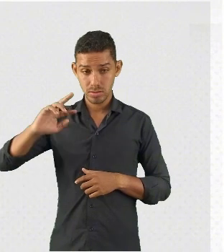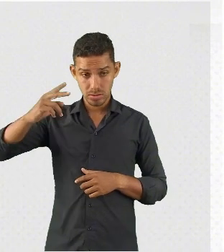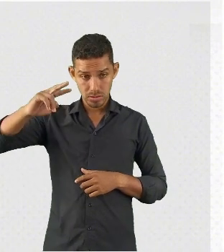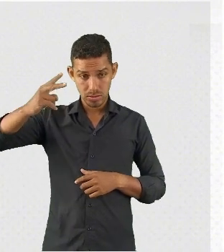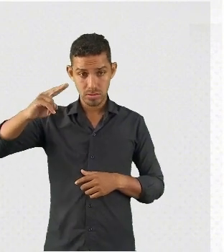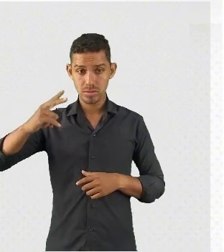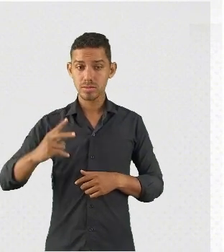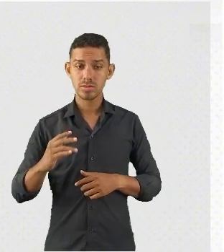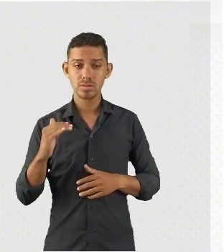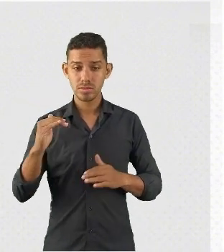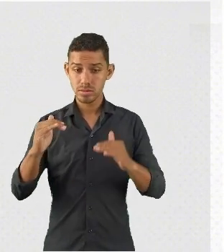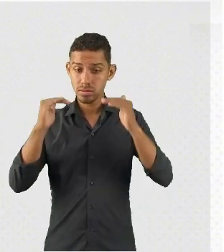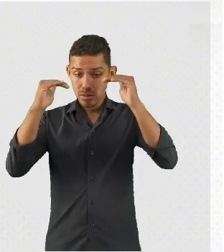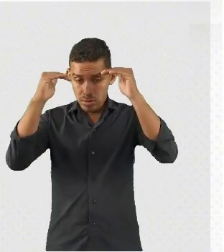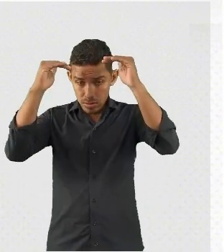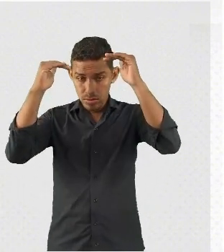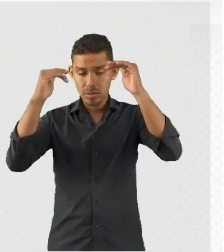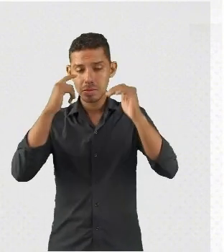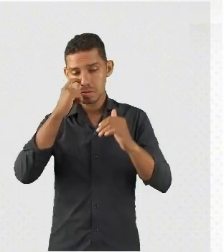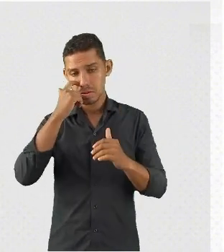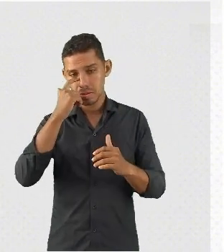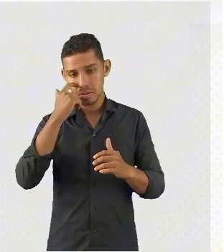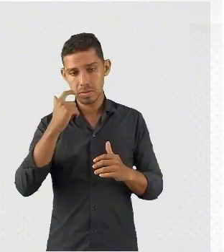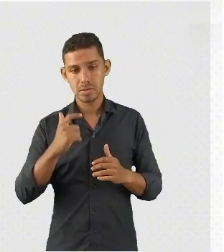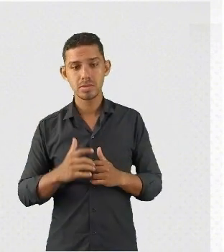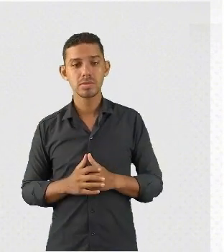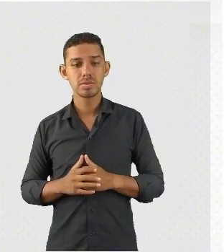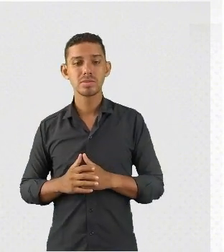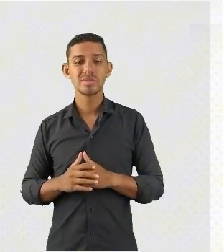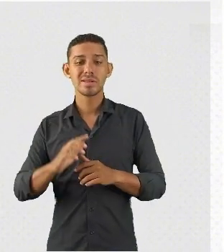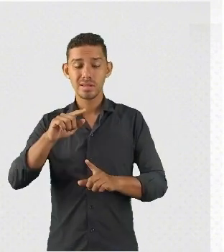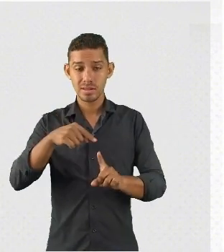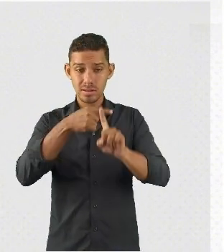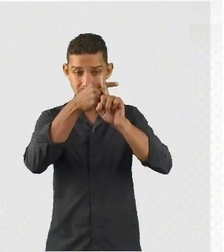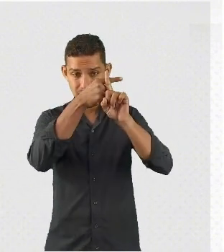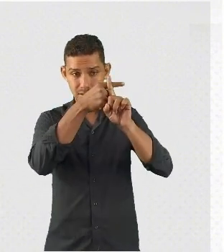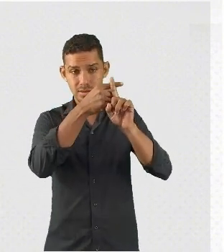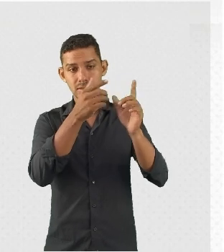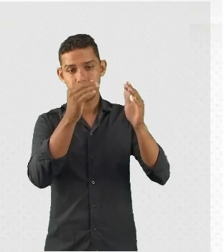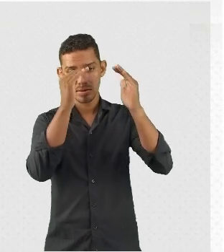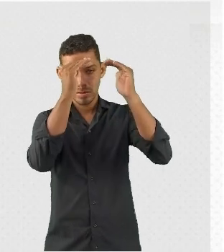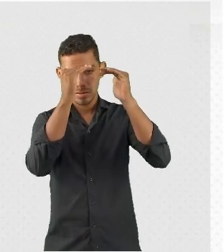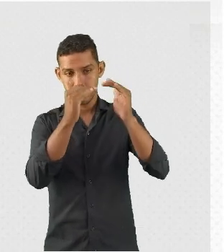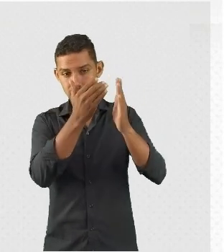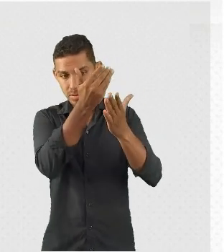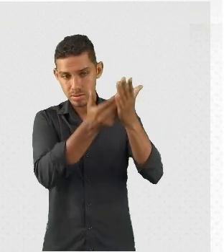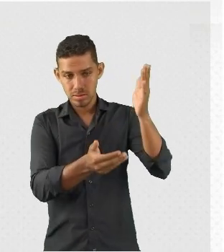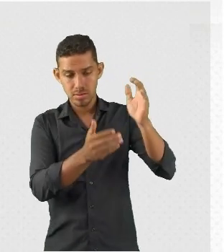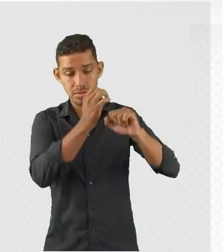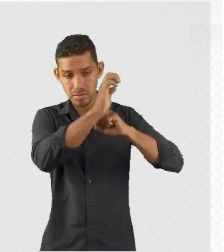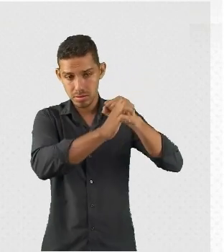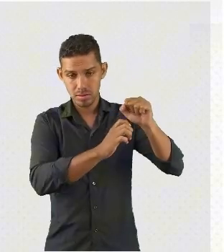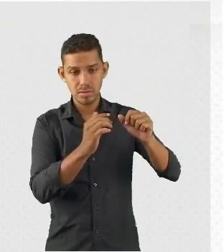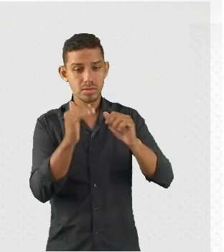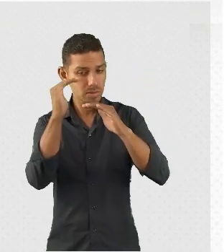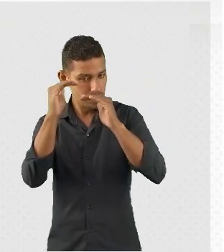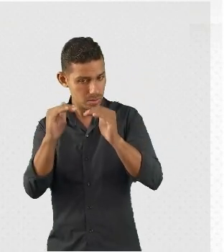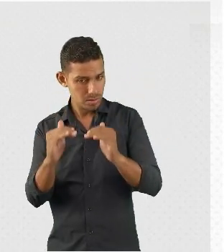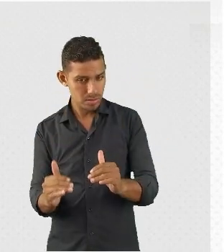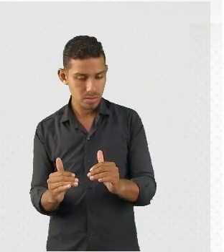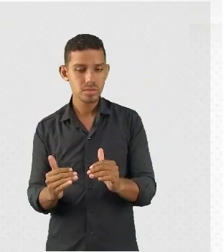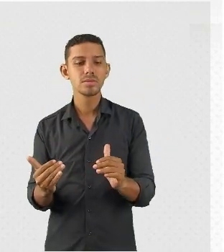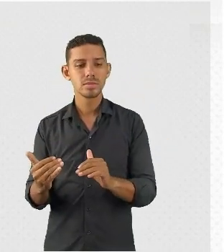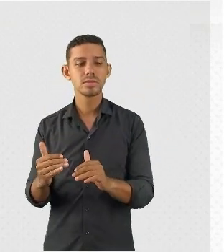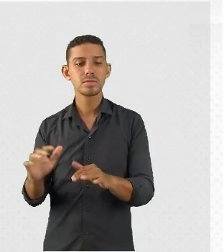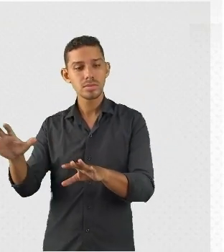tabela vai ficar carregado positivamente, vai perder elétrons. O que estiver abaixo da tabela vai ser o mais forte, é o que